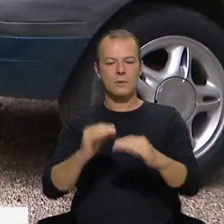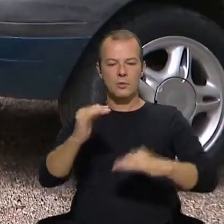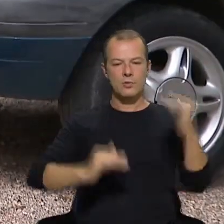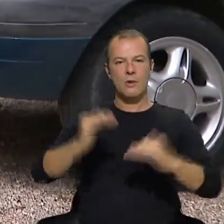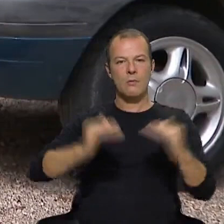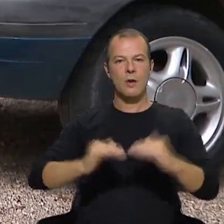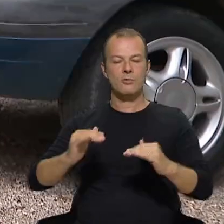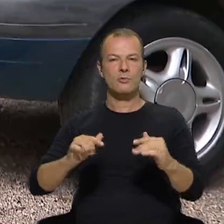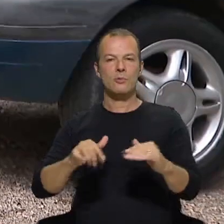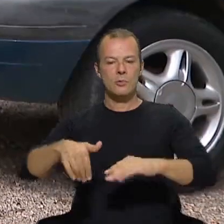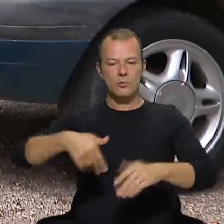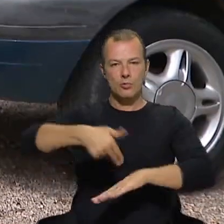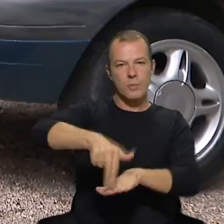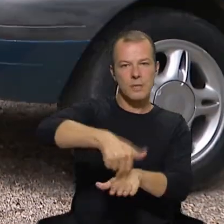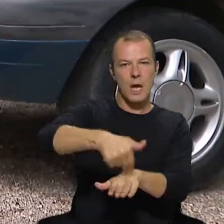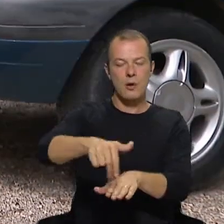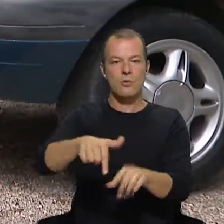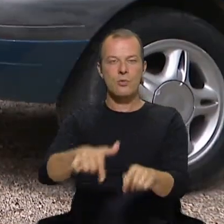os nivelados dos passeios